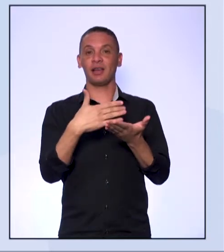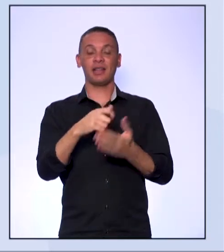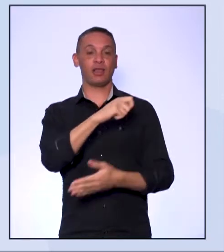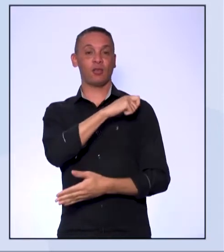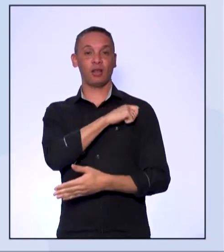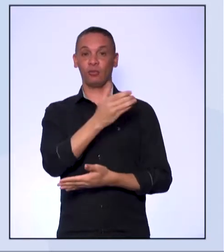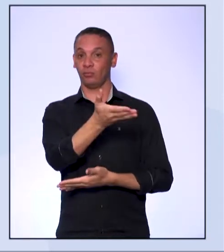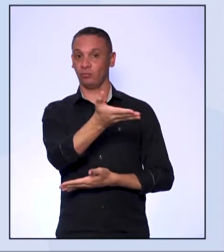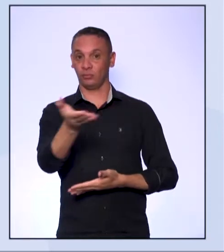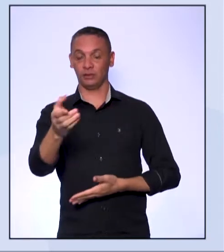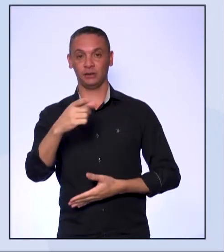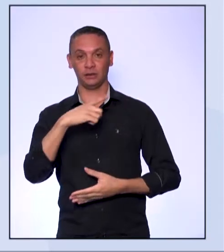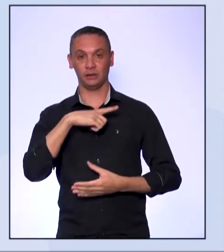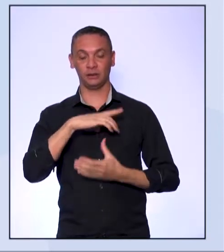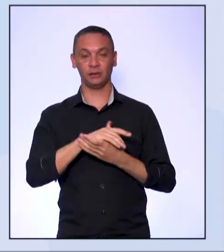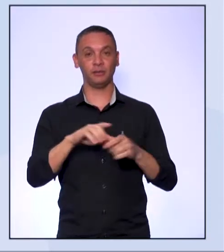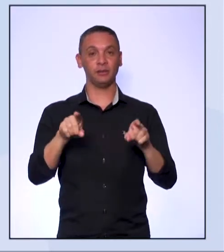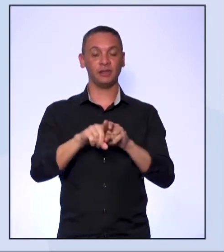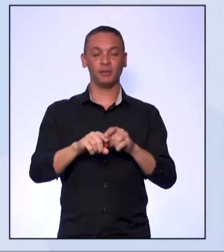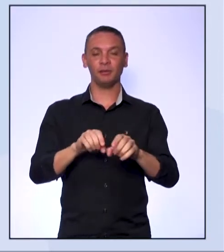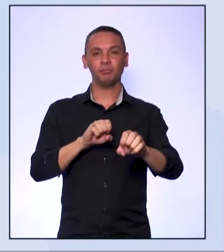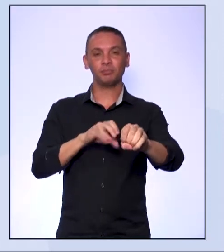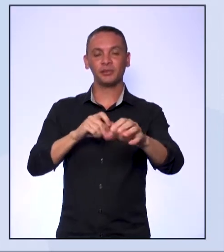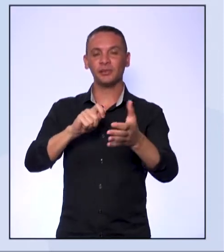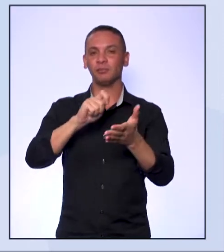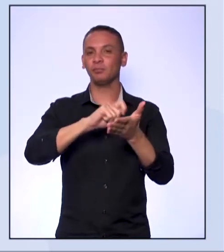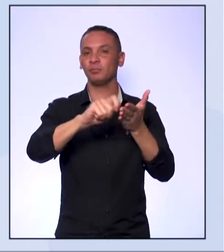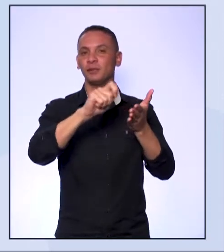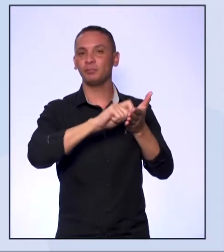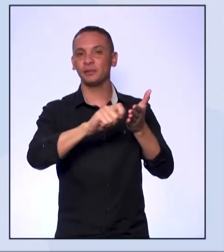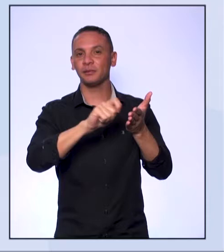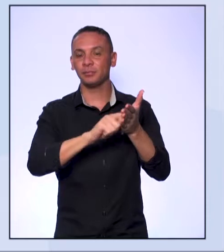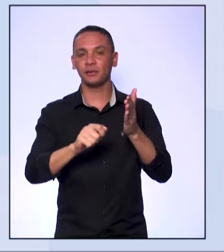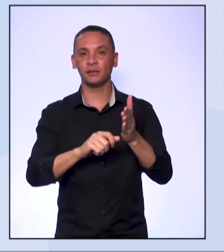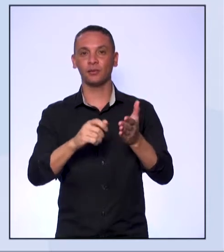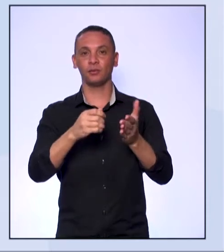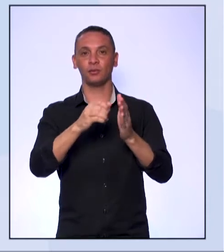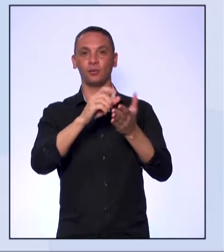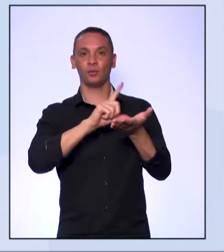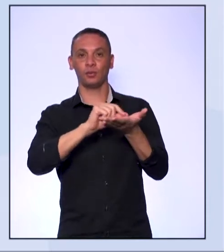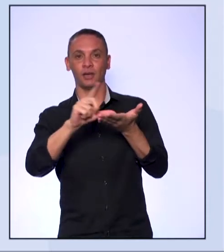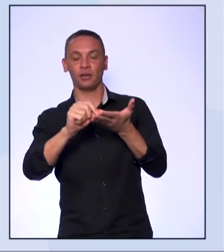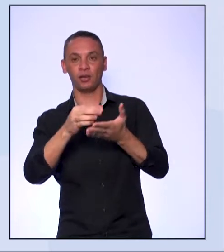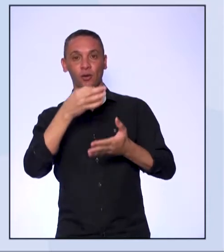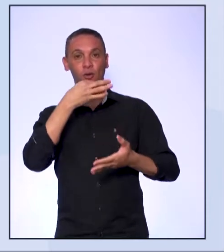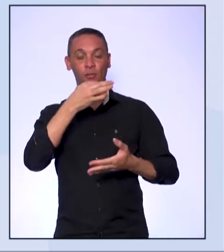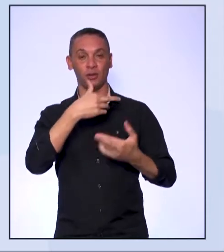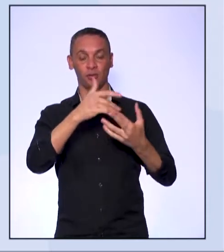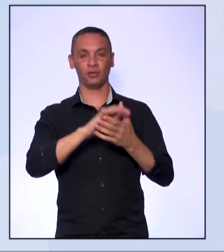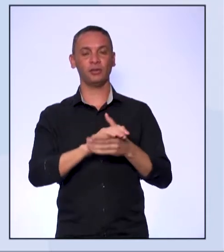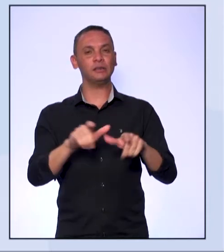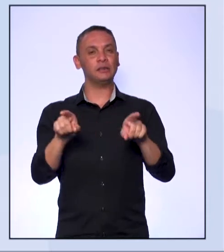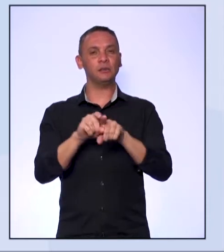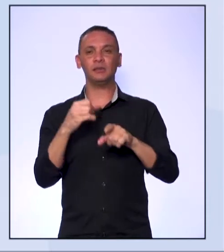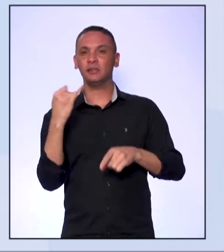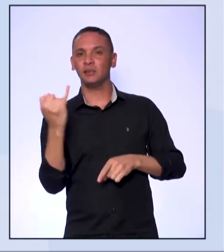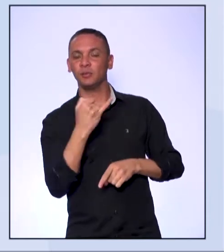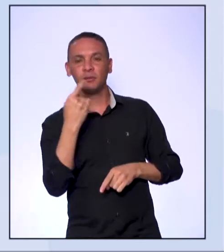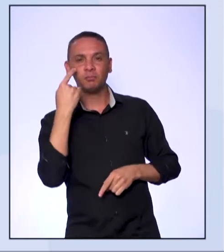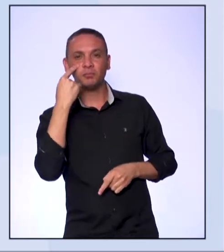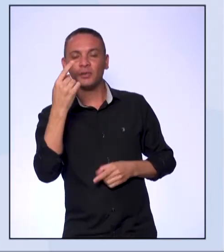primeiro bimestre, orientar a escrita de um artigo de opinião, e a habilidade que nós vamos tratar é reconhecer os